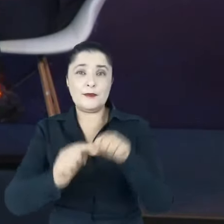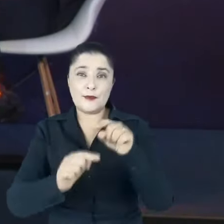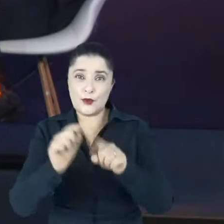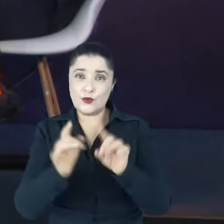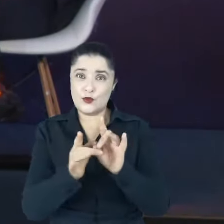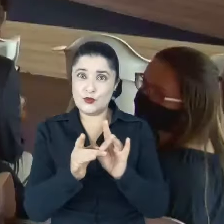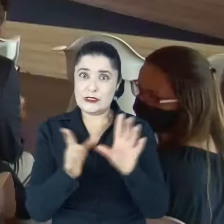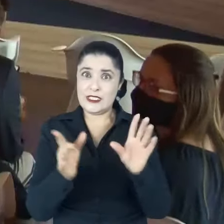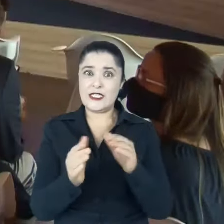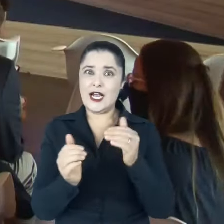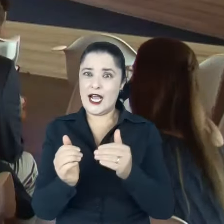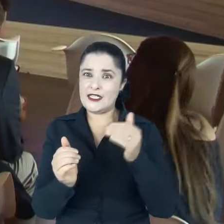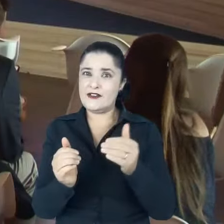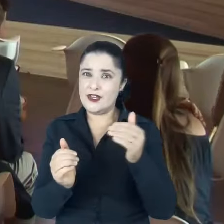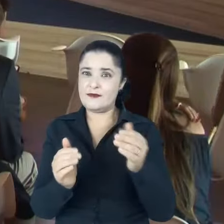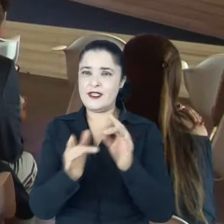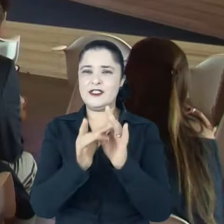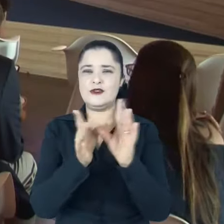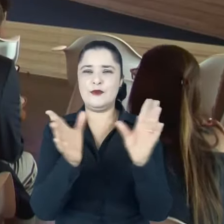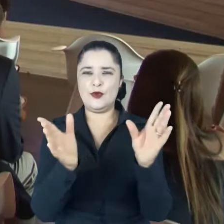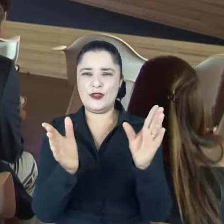mais disponível, ele também tenha uma saída